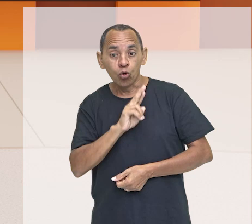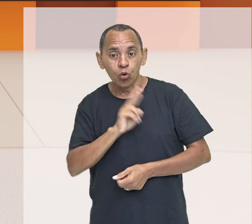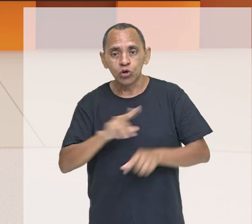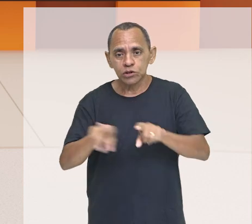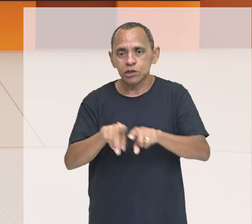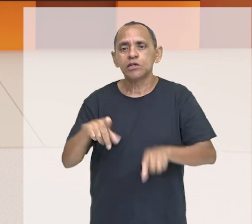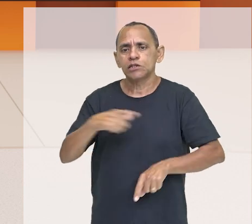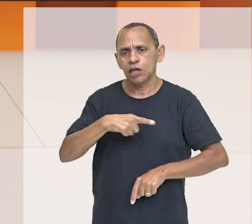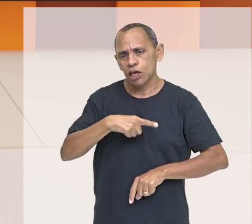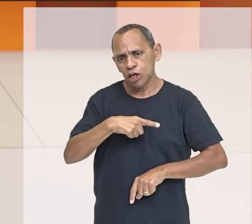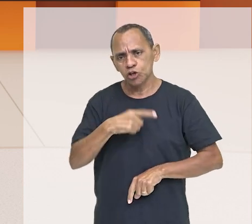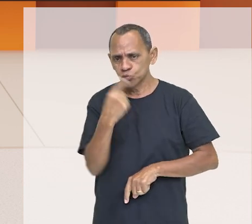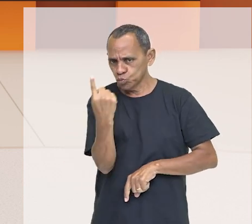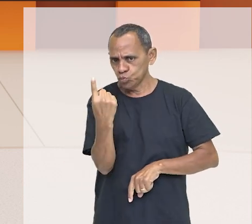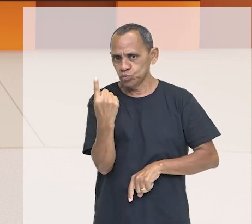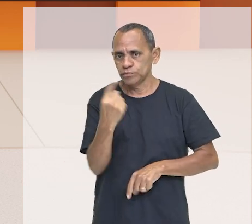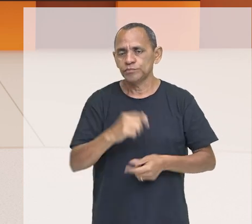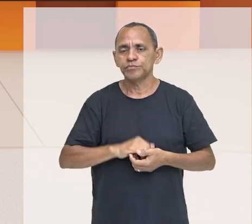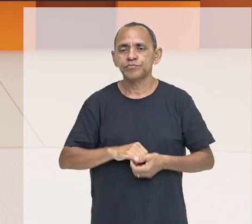só, né?